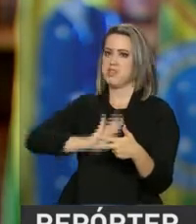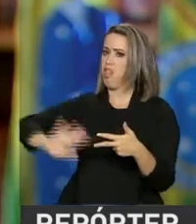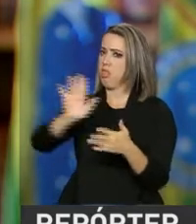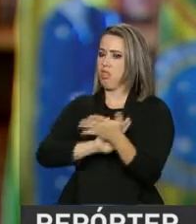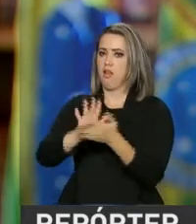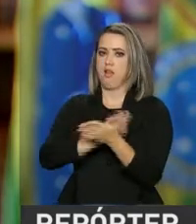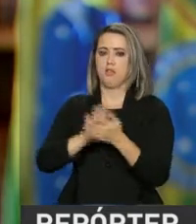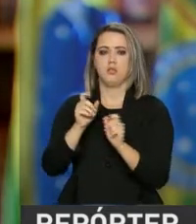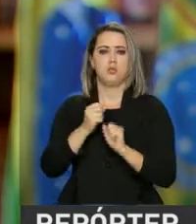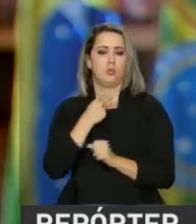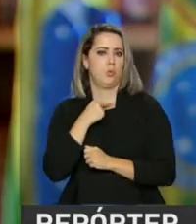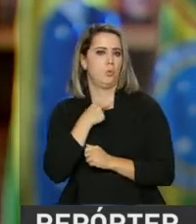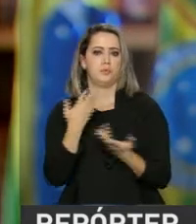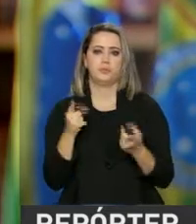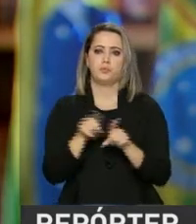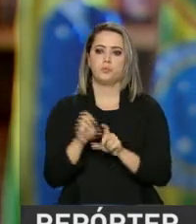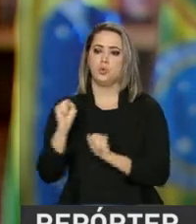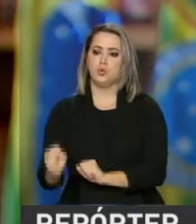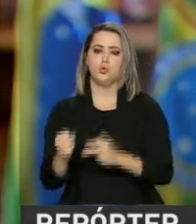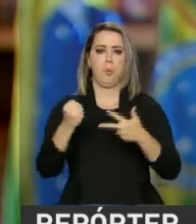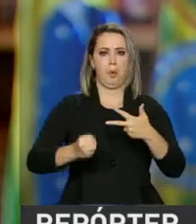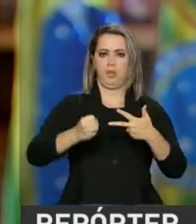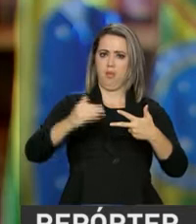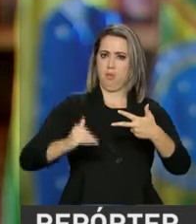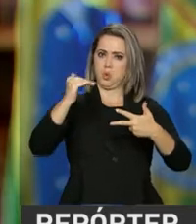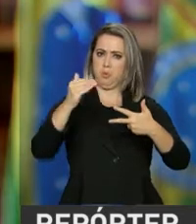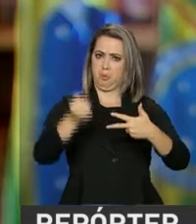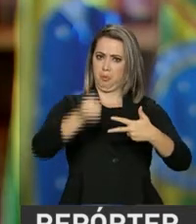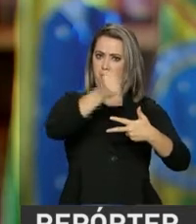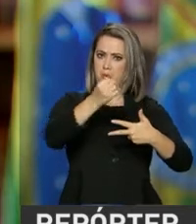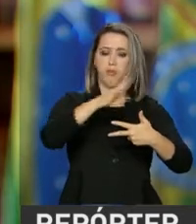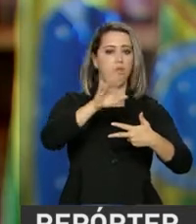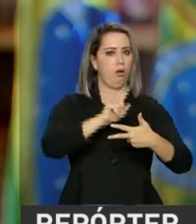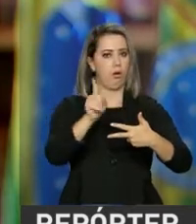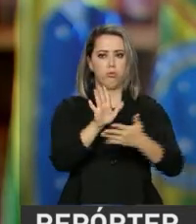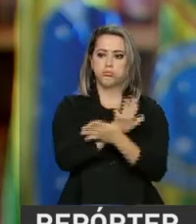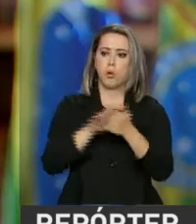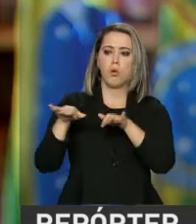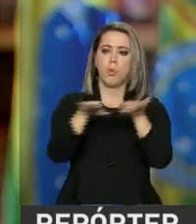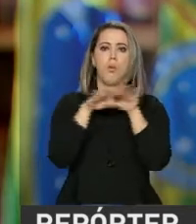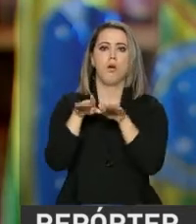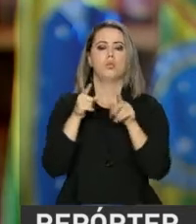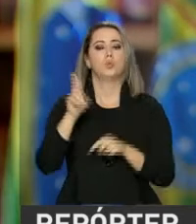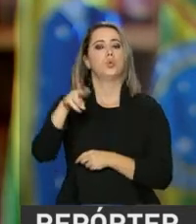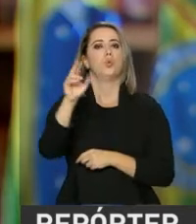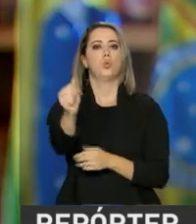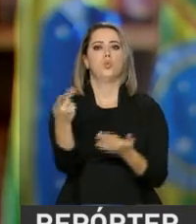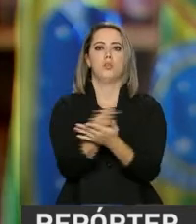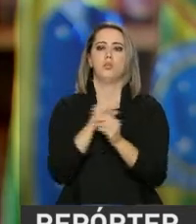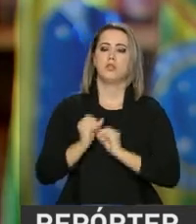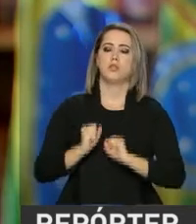permita a interferência indevida de um poder sobre o outro em hipótese alguma nenhuma intromissão foi ou será